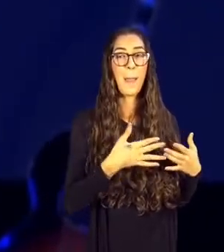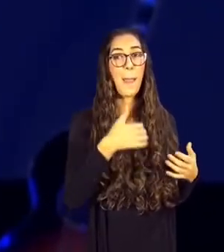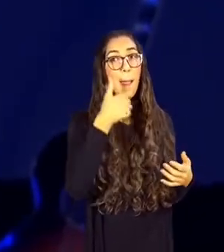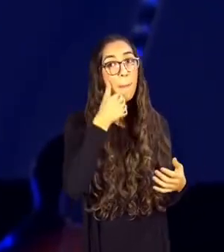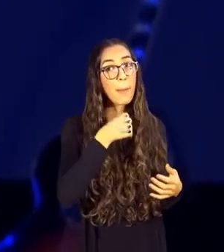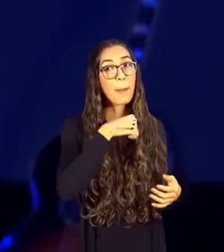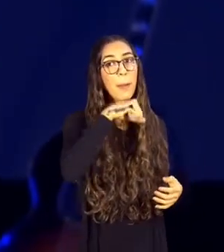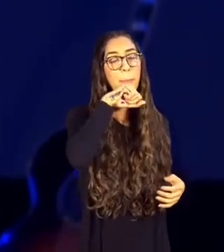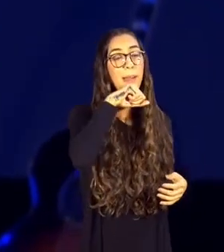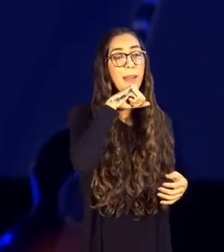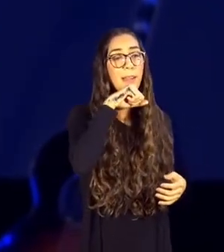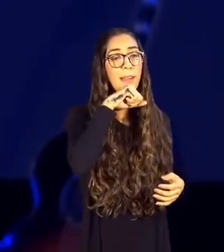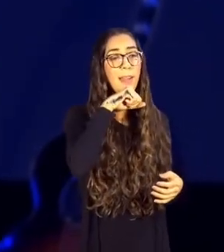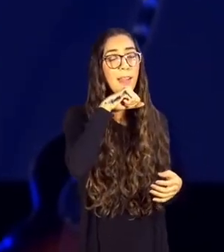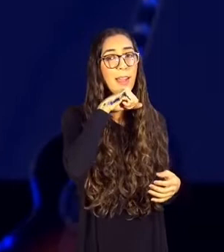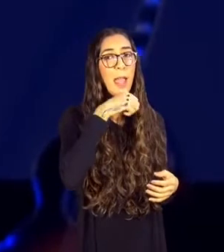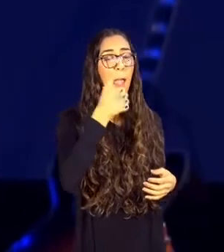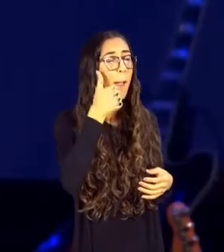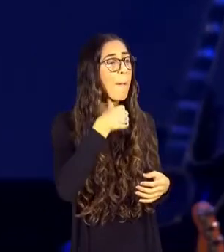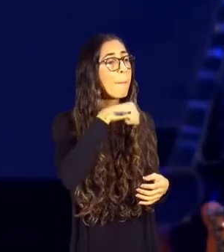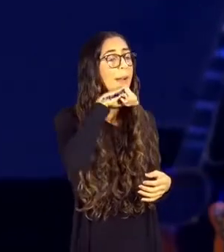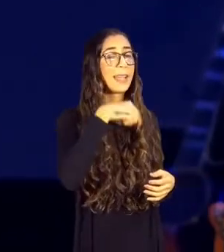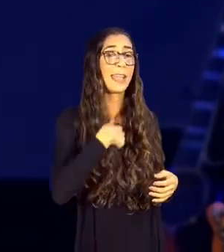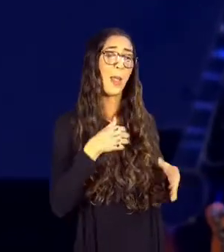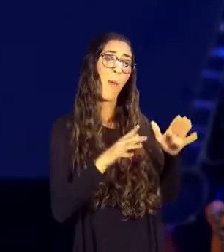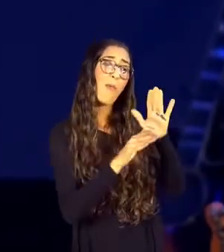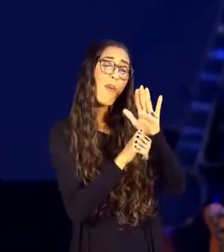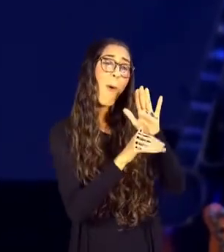não sei. Acho que é igual ganhar na loteria, né?